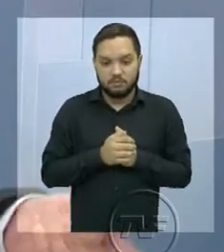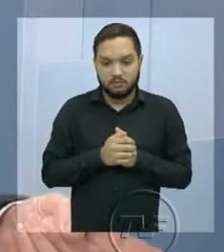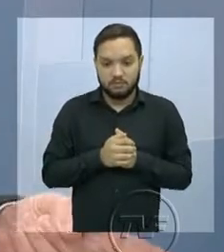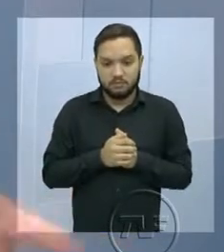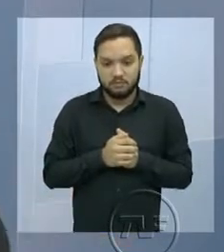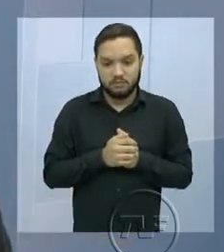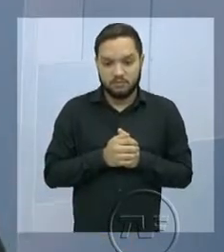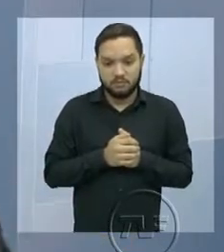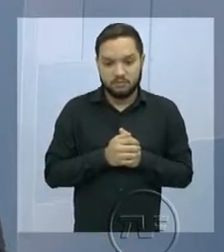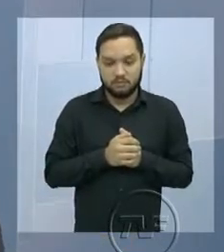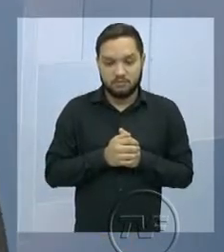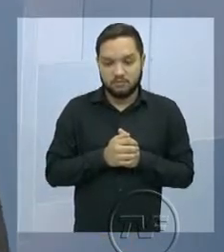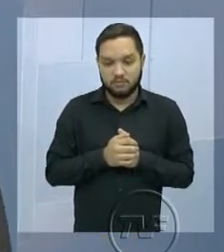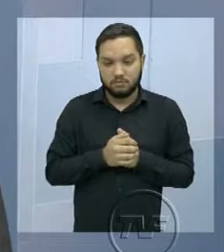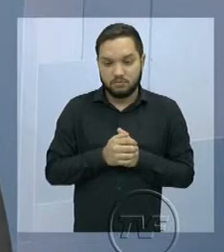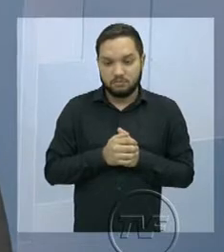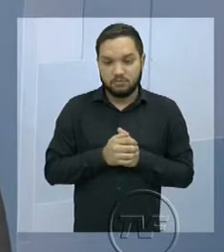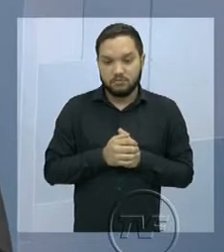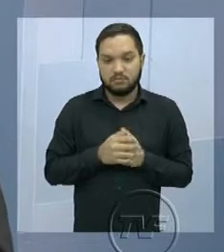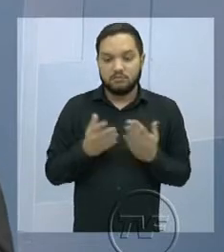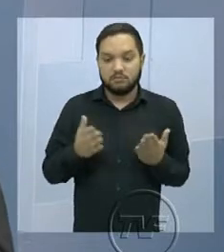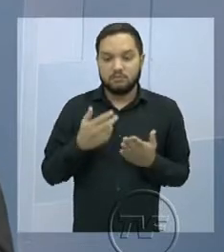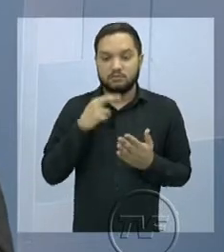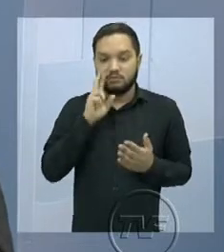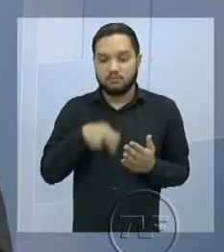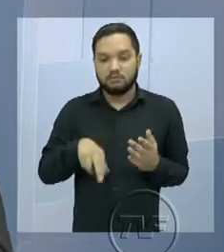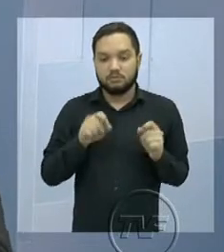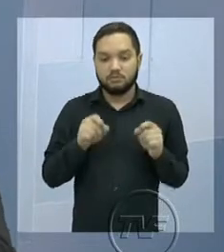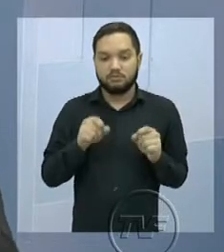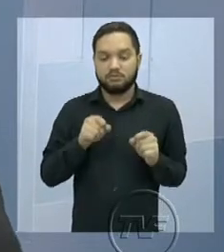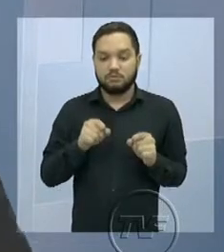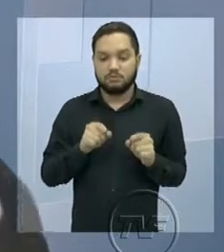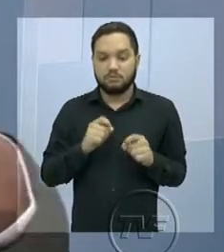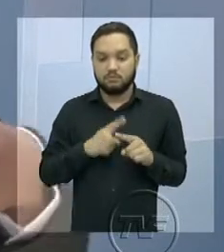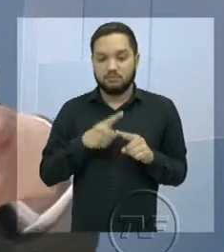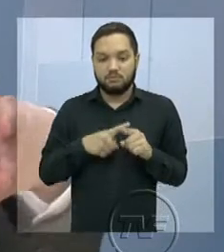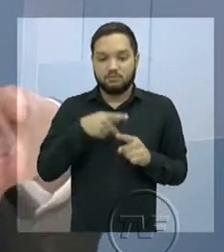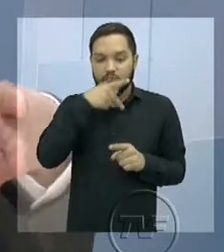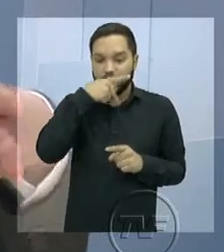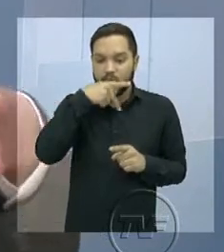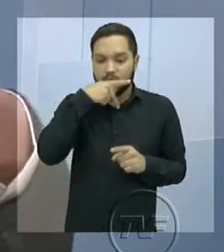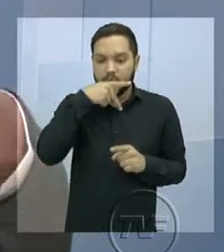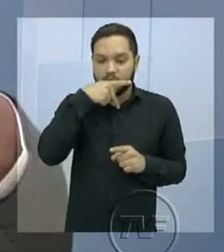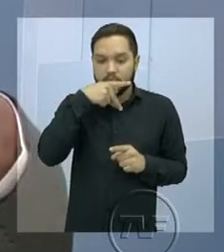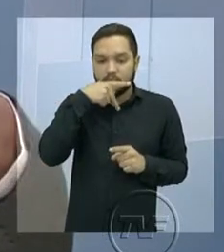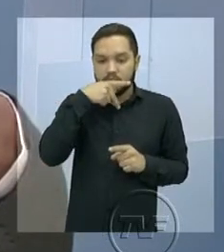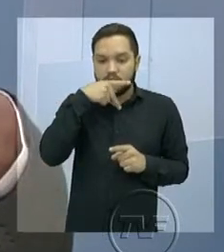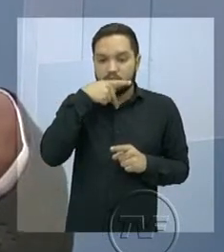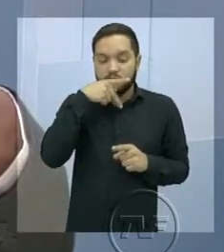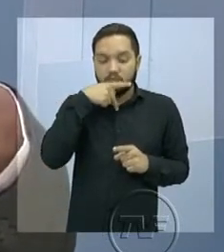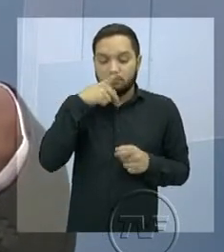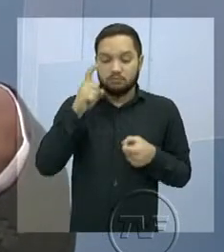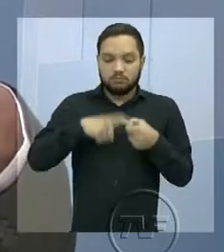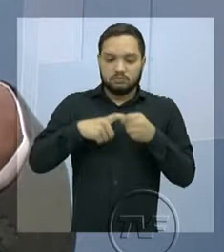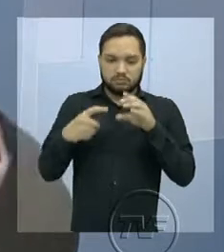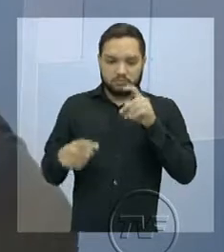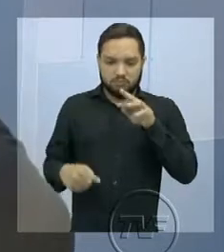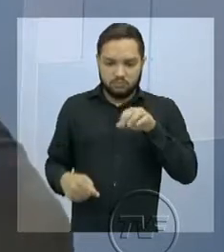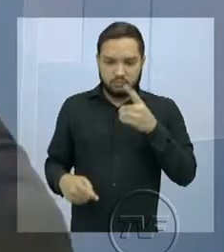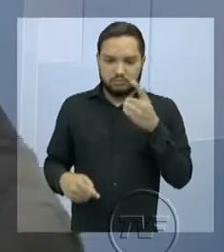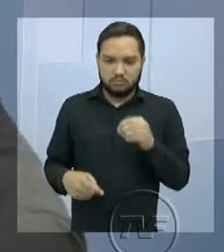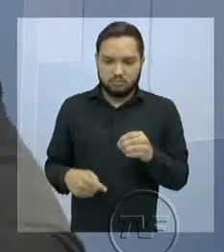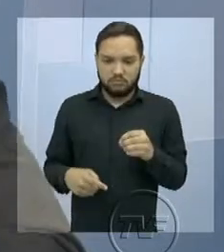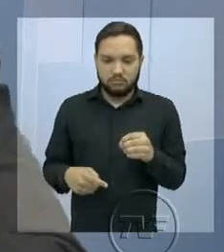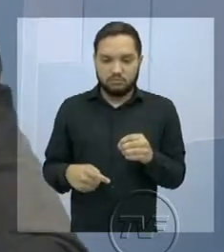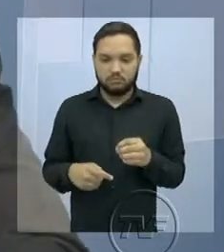manifestação do dia 15. Qual foi o resultado? Você nota um recuo dos próprios partidos que fazem parte do Centrão perante